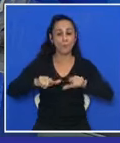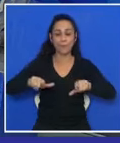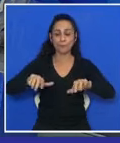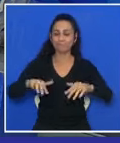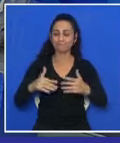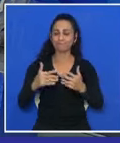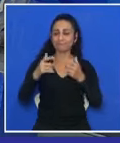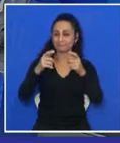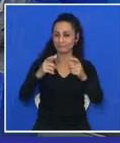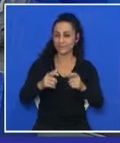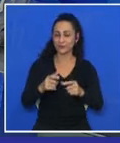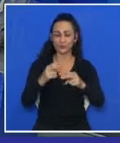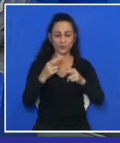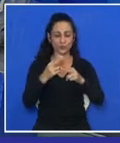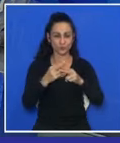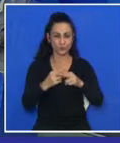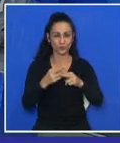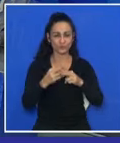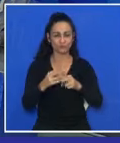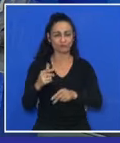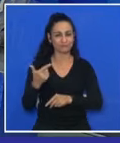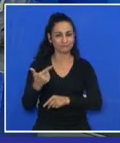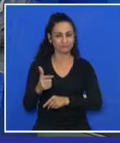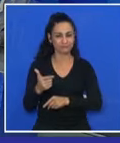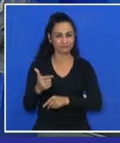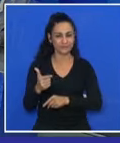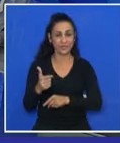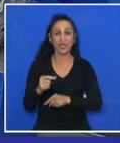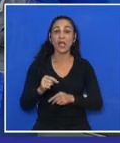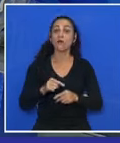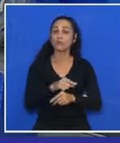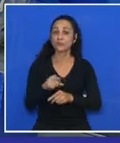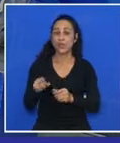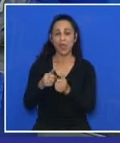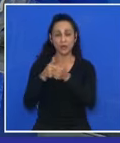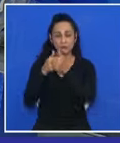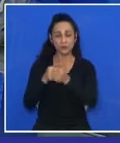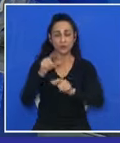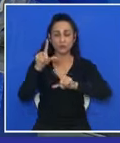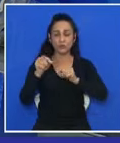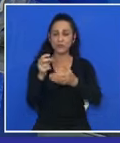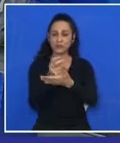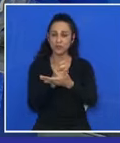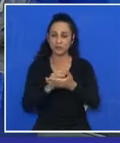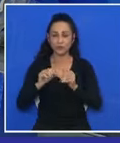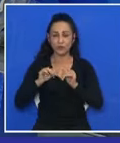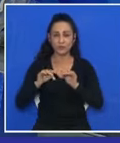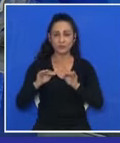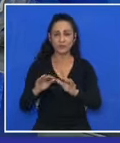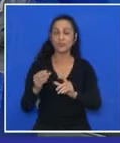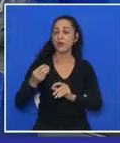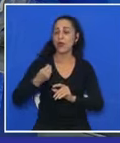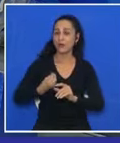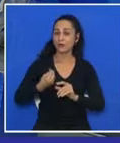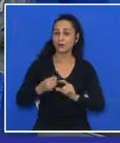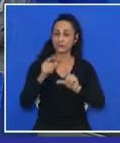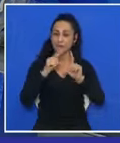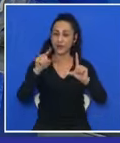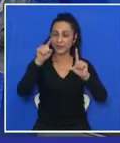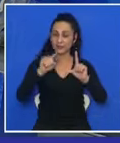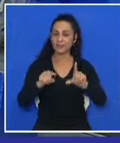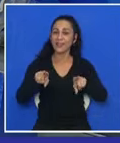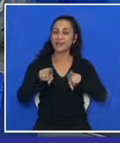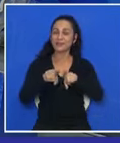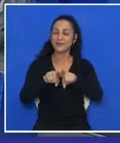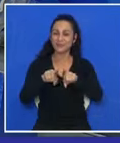a presença de plateia aqui no Espaço Loterias Caixa. Você acompanha o sorteio da Quina com transmissão ao vivo pela Rede TV